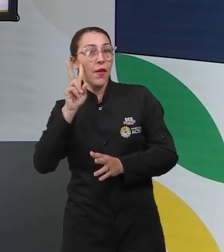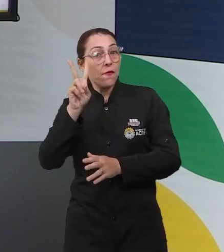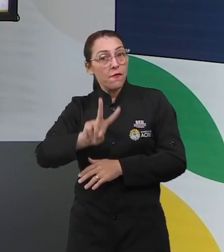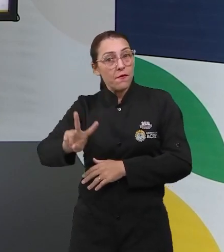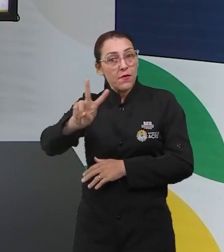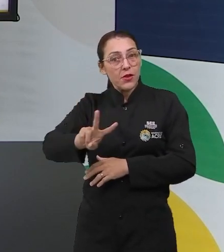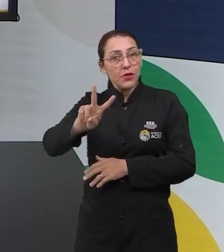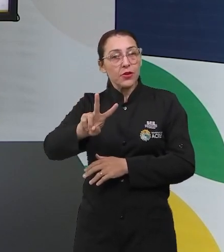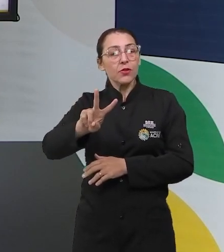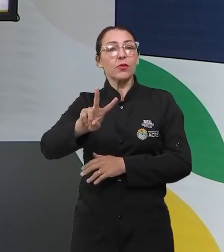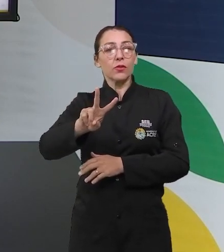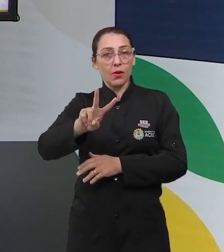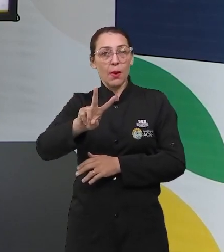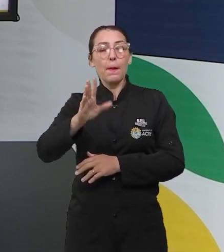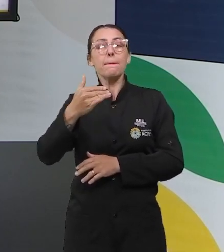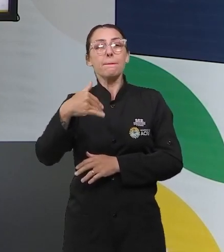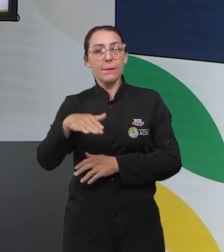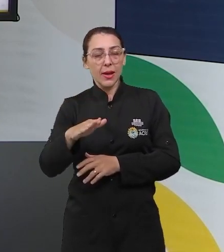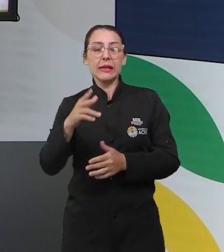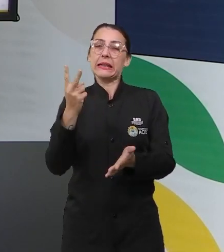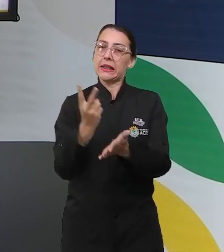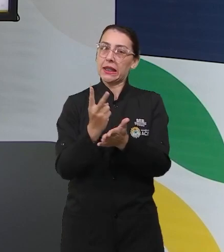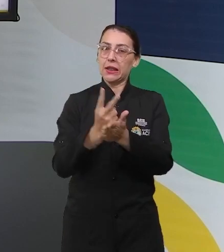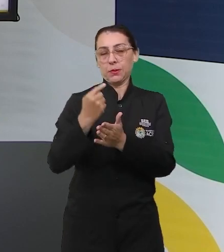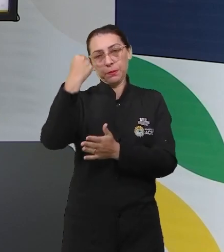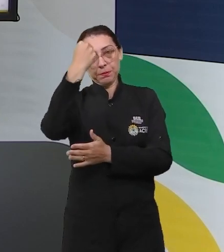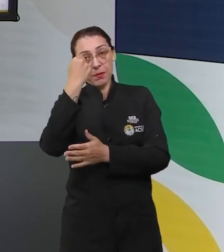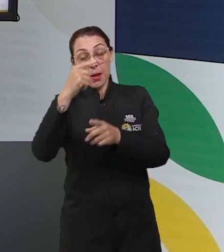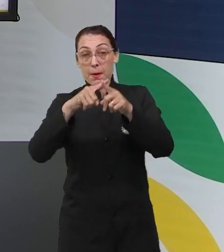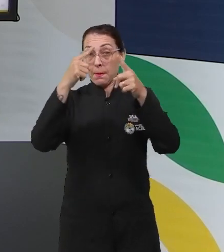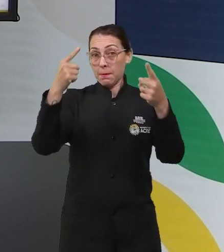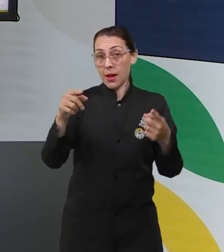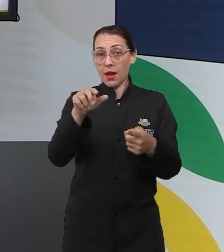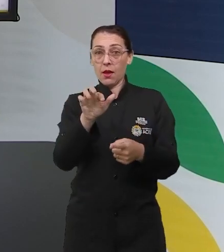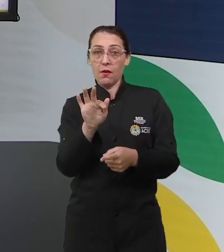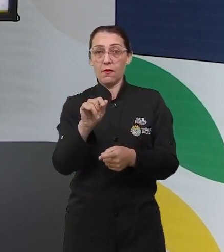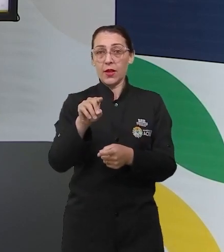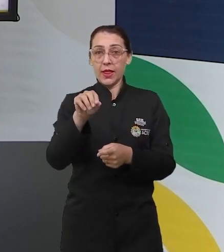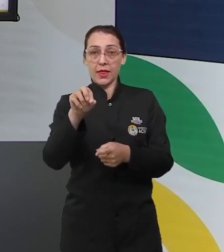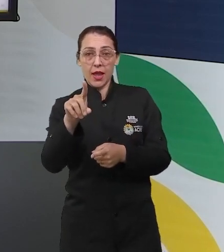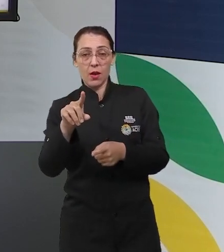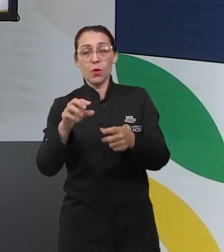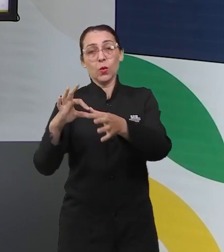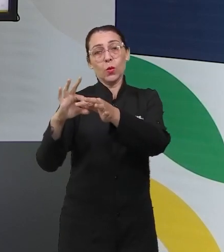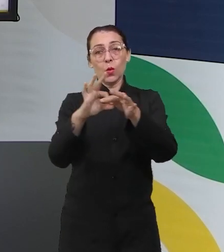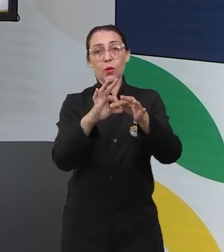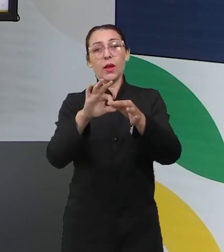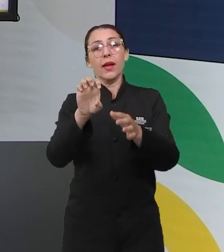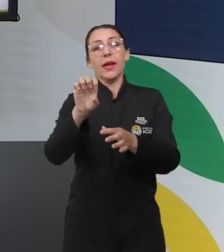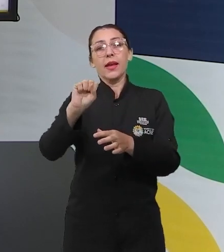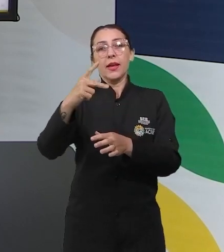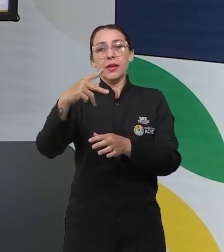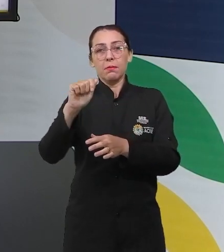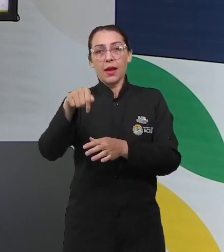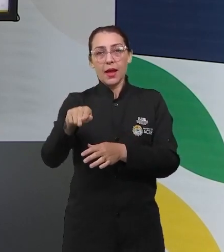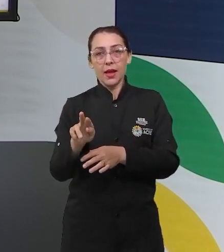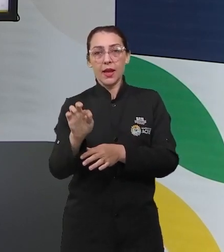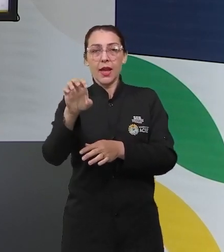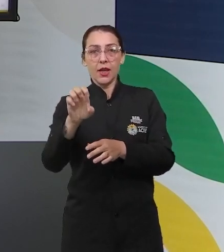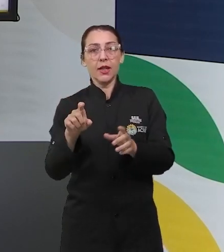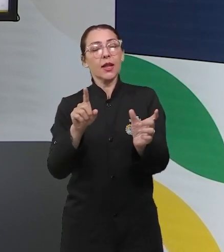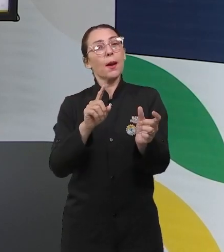termo pasta de maneira mais recorrente na língua espanhola. Mas o fideu também é utilizado, principalmente nesse contexto do espaguete. Também o